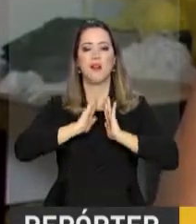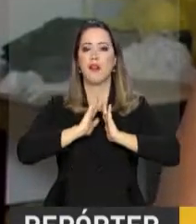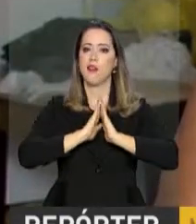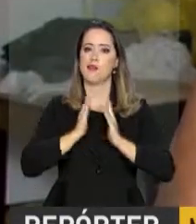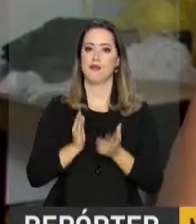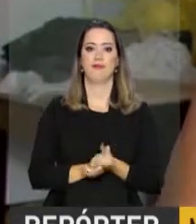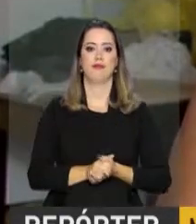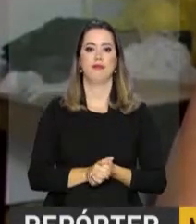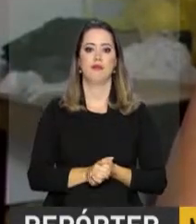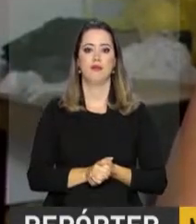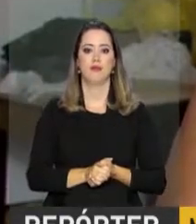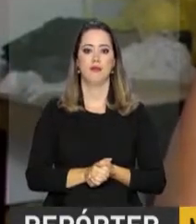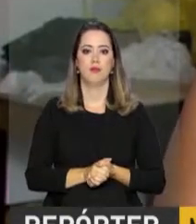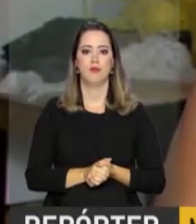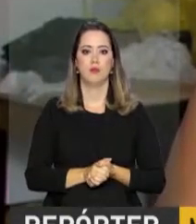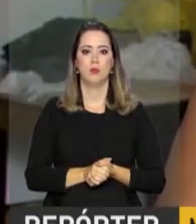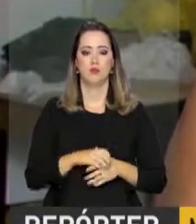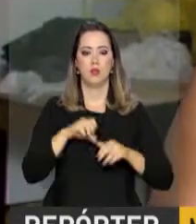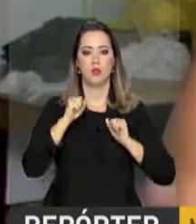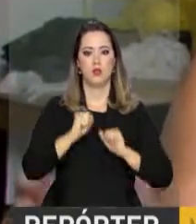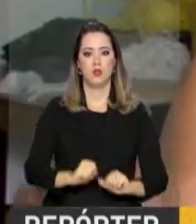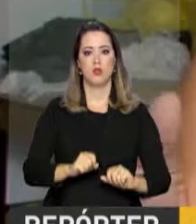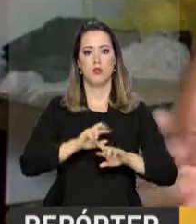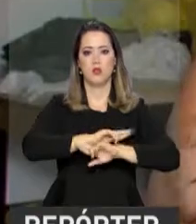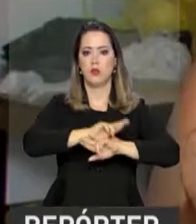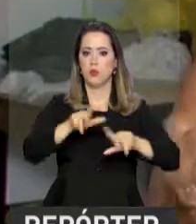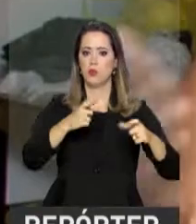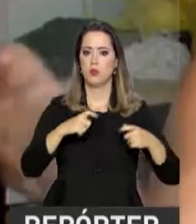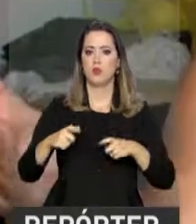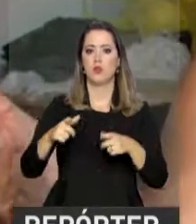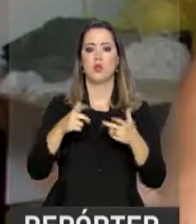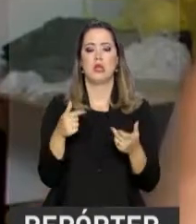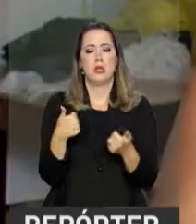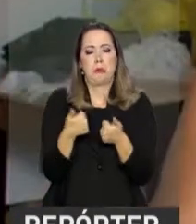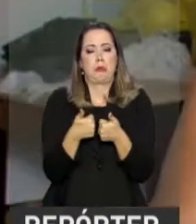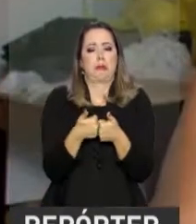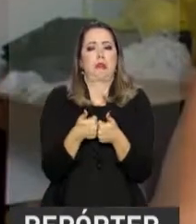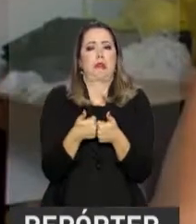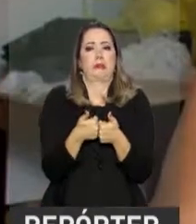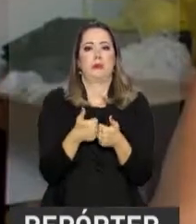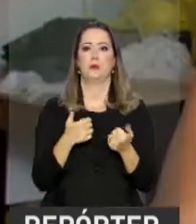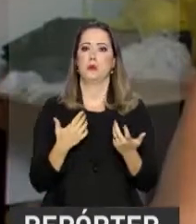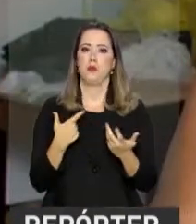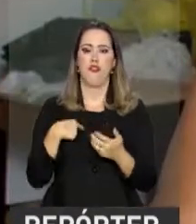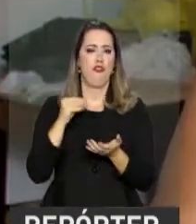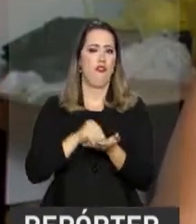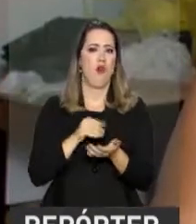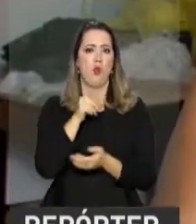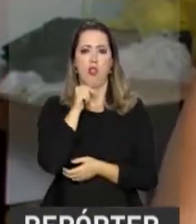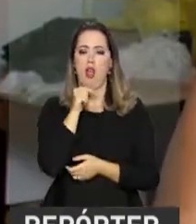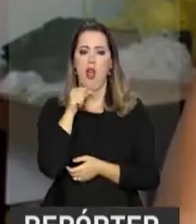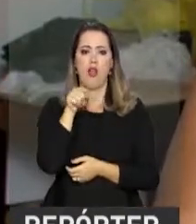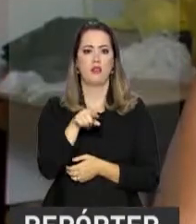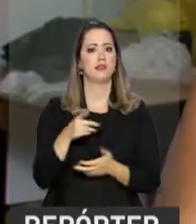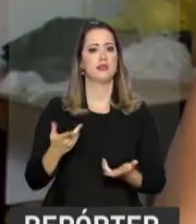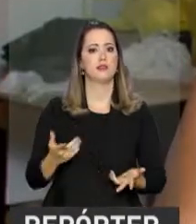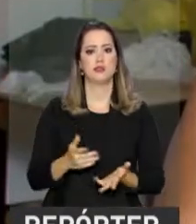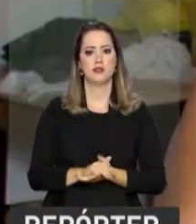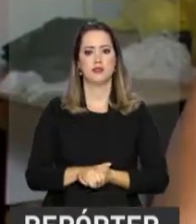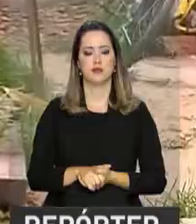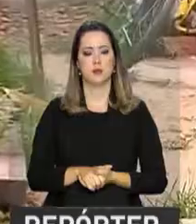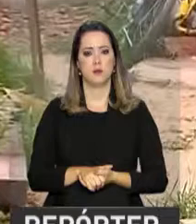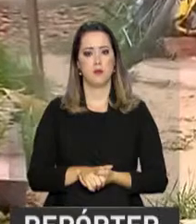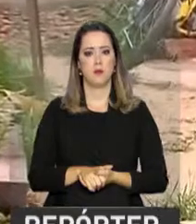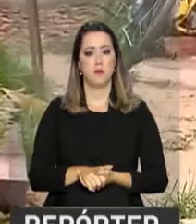casa eu posso te espantes né na quinta apertado faltar água pra caramba que também